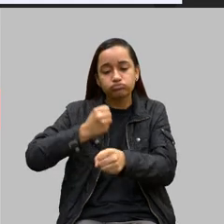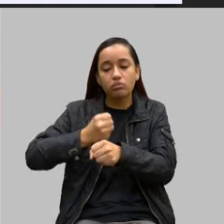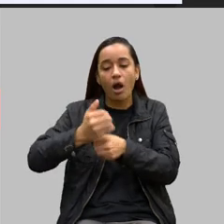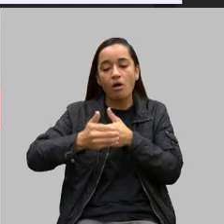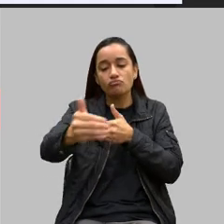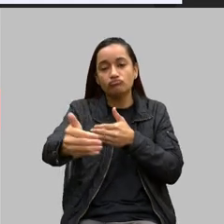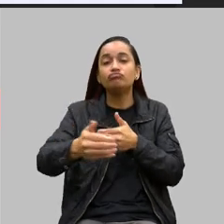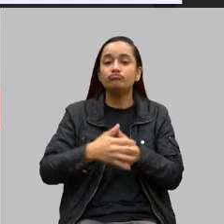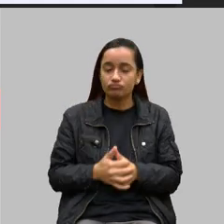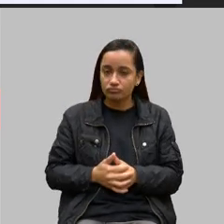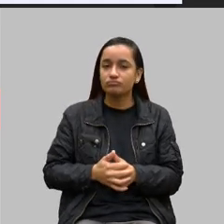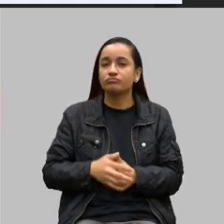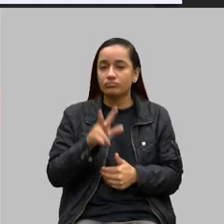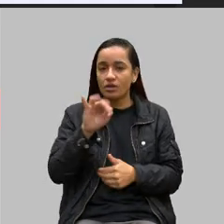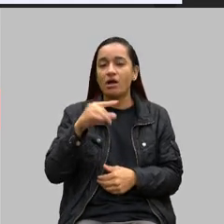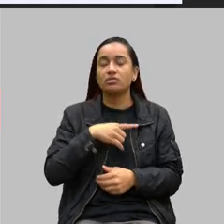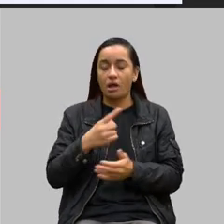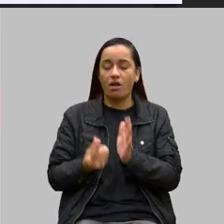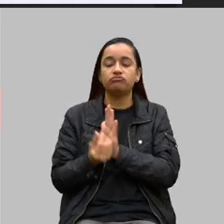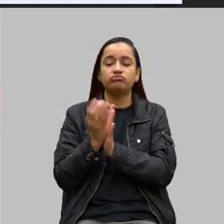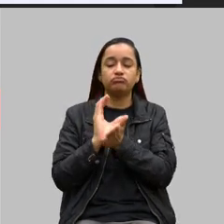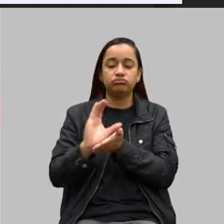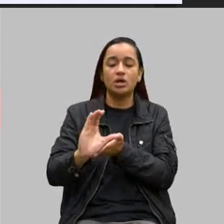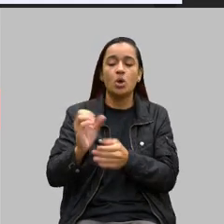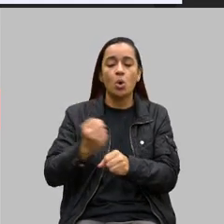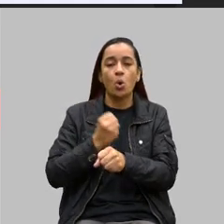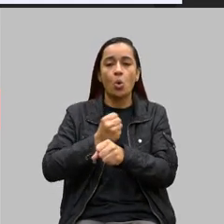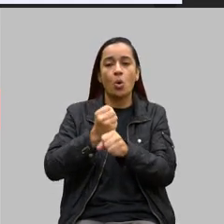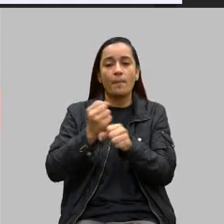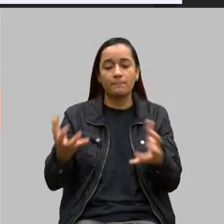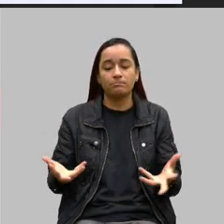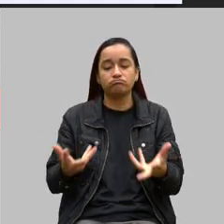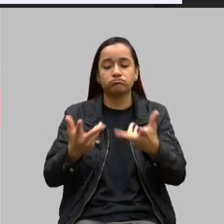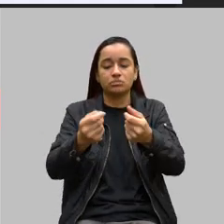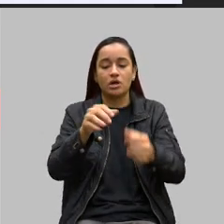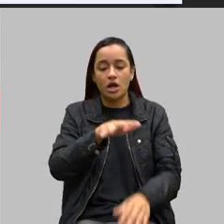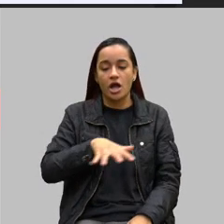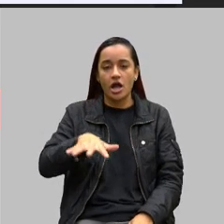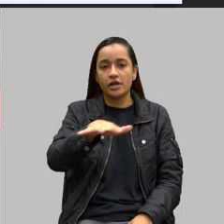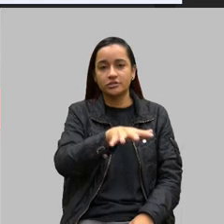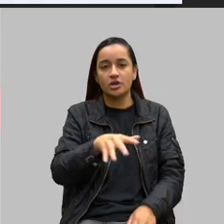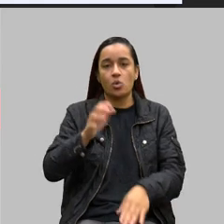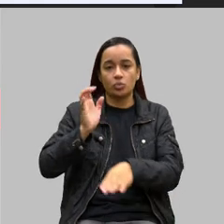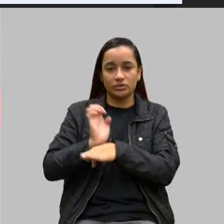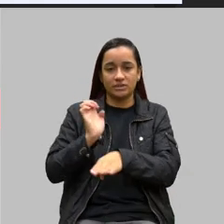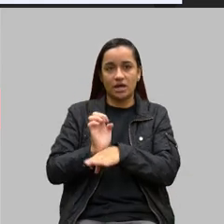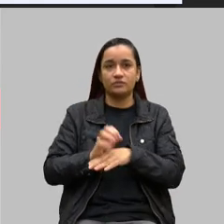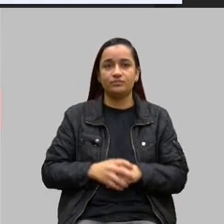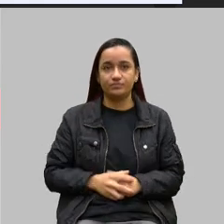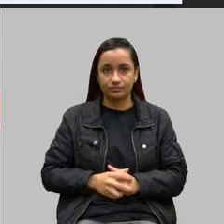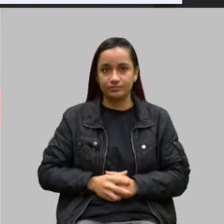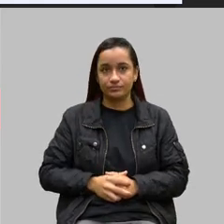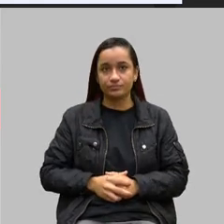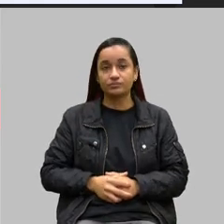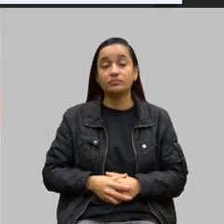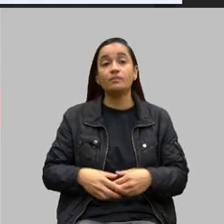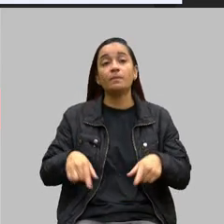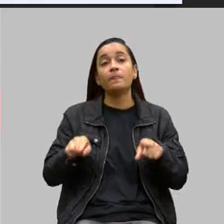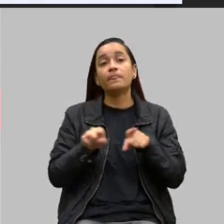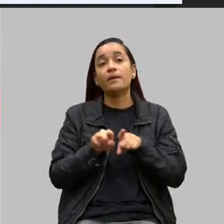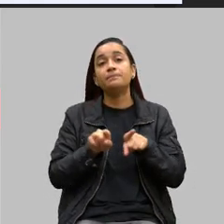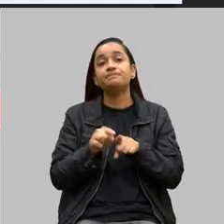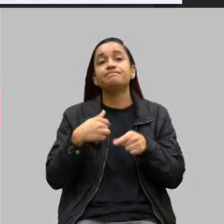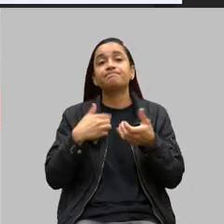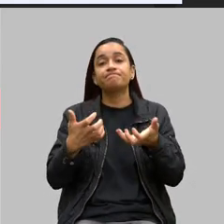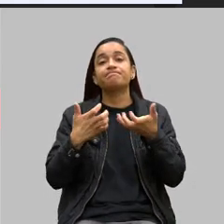relevantes que vão contribuir para impulsionar ainda mais essas regiões né do nosso Estado eh e eu queria também fazer uma uma